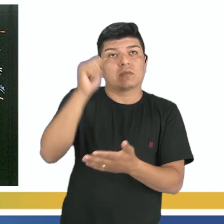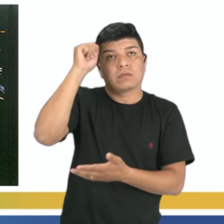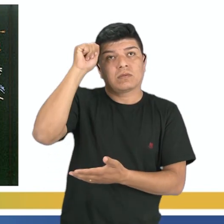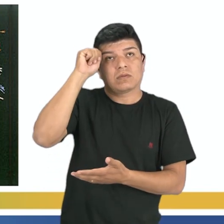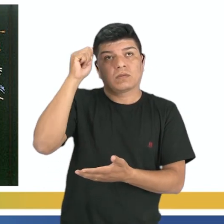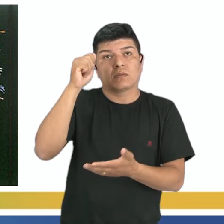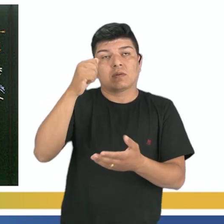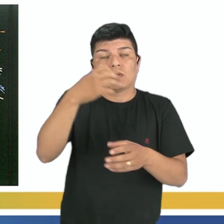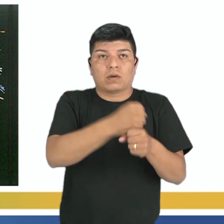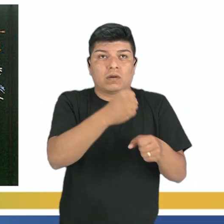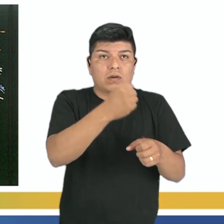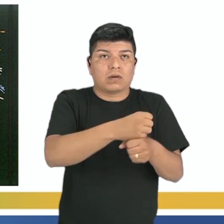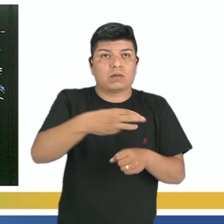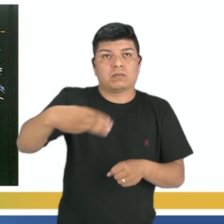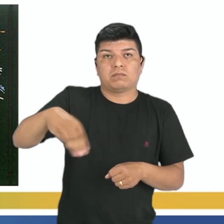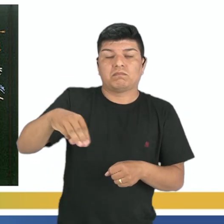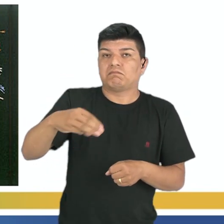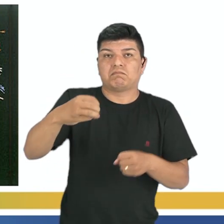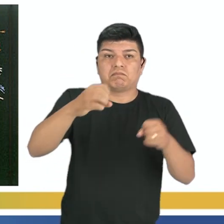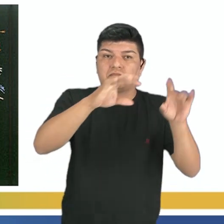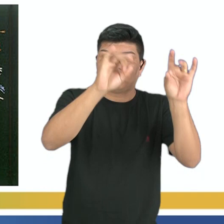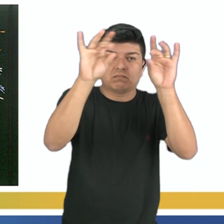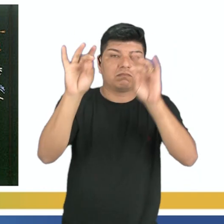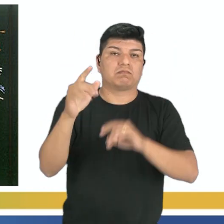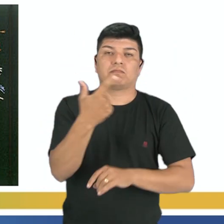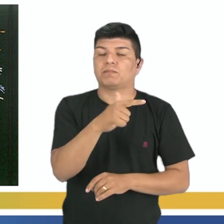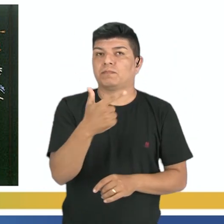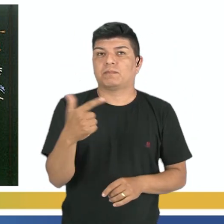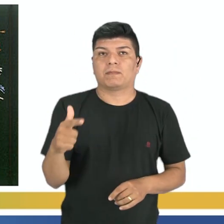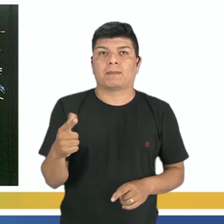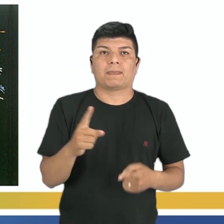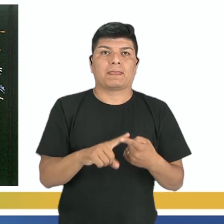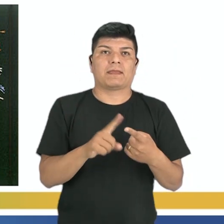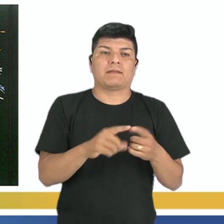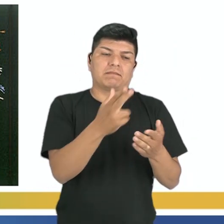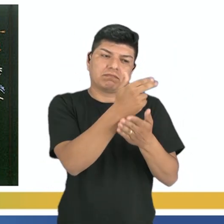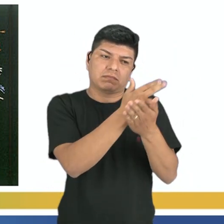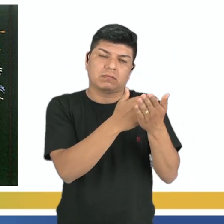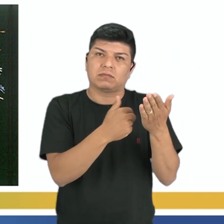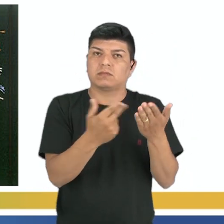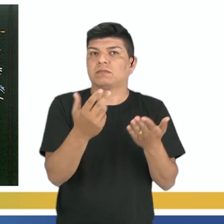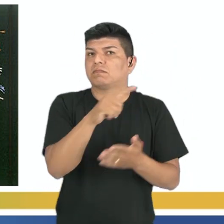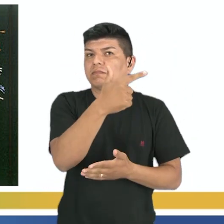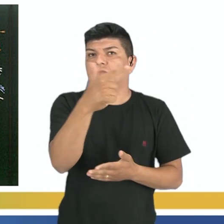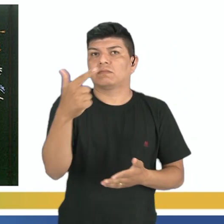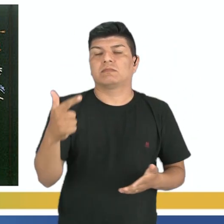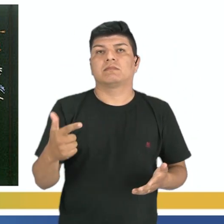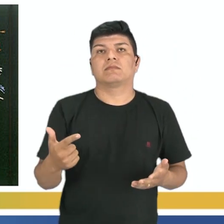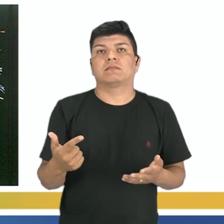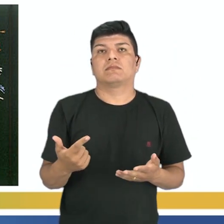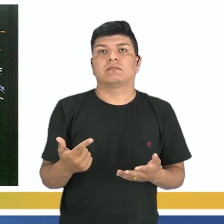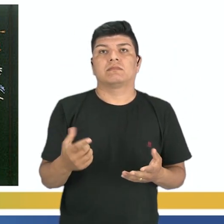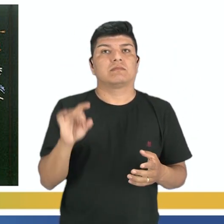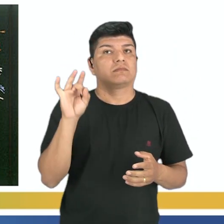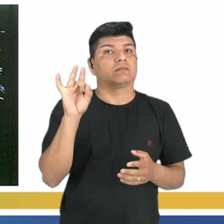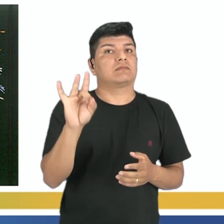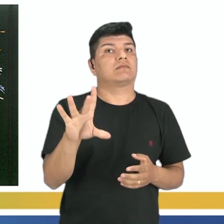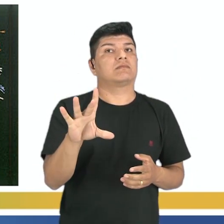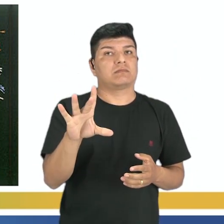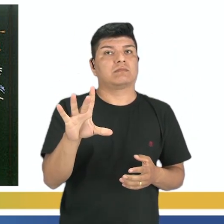cálculos matemáticos, mas ninguém consegue especificar que se aqueles nós representavam dezenas, centenas, né? Então, são